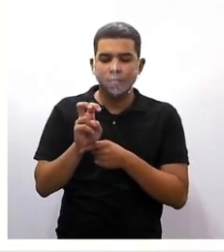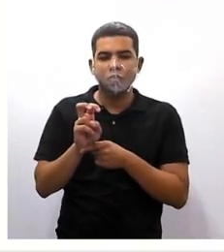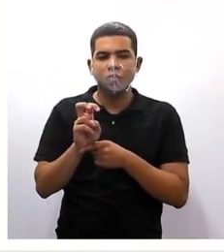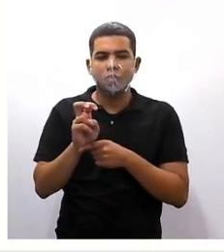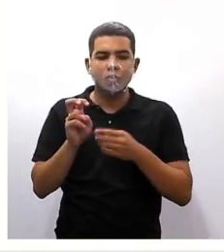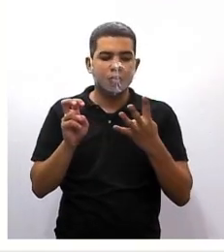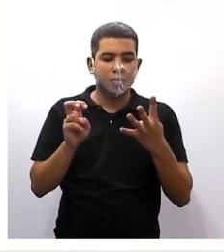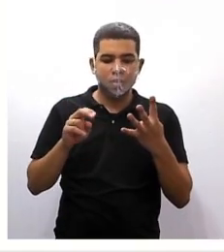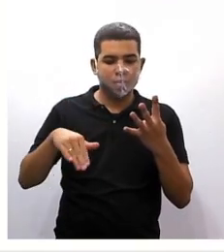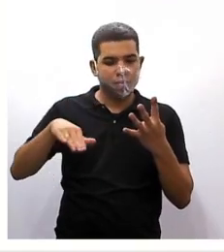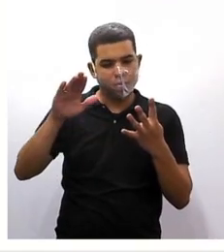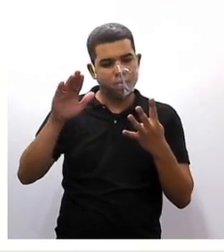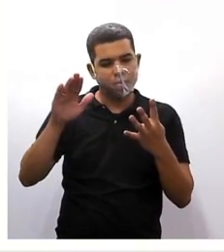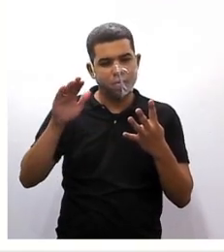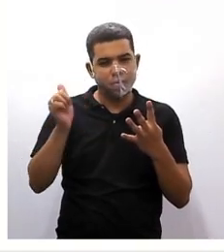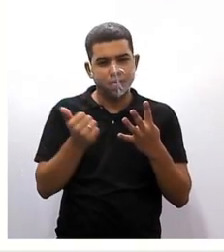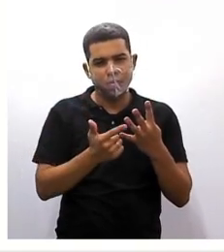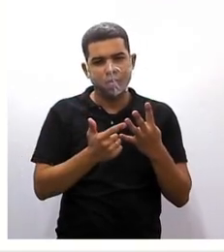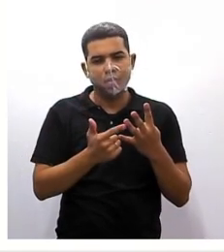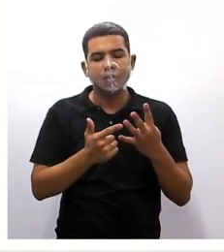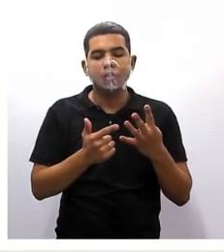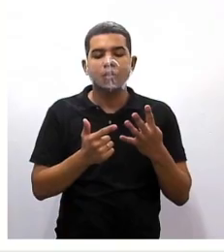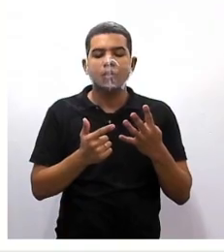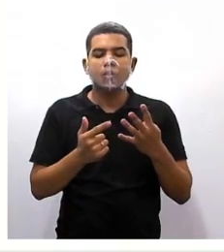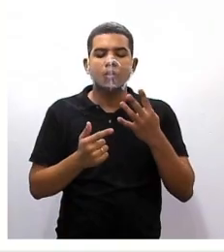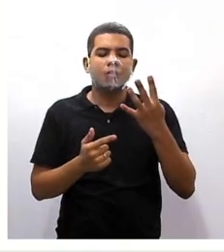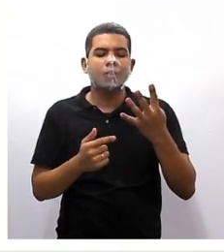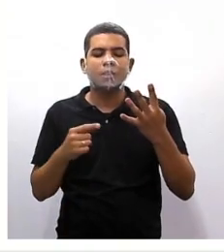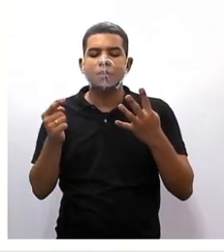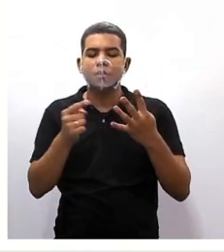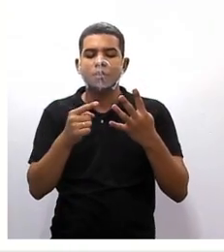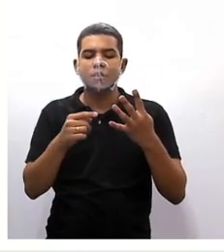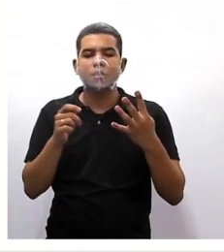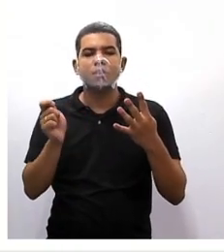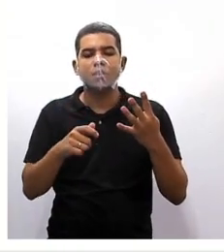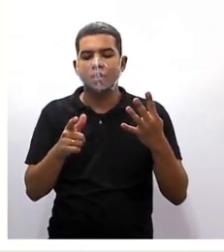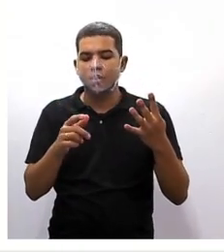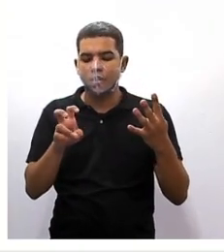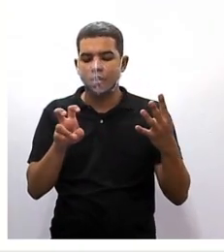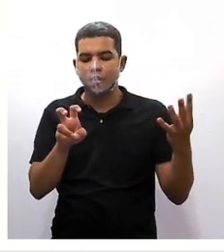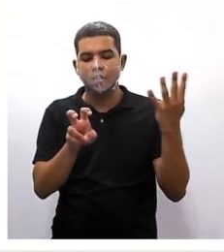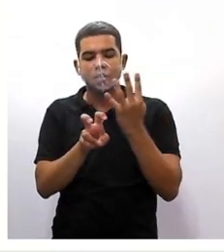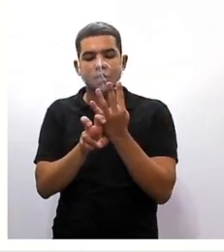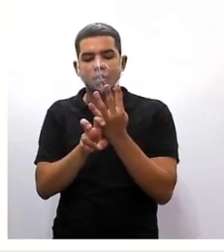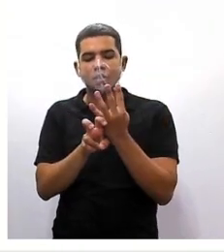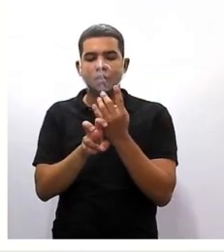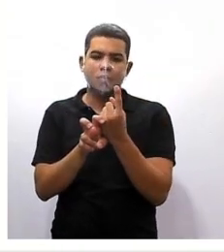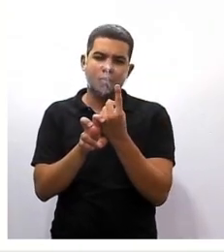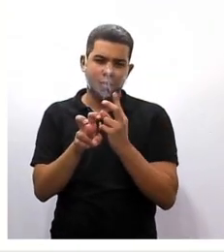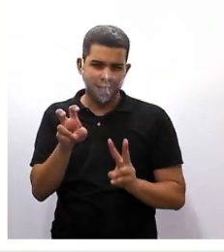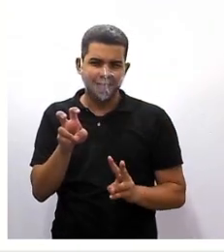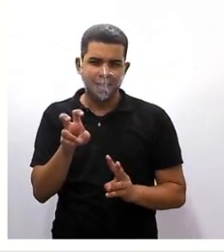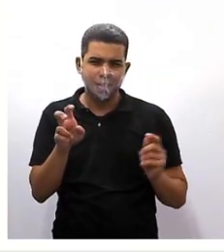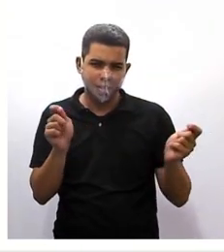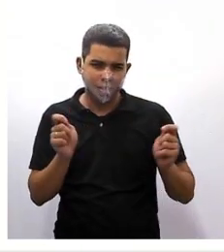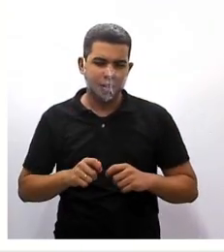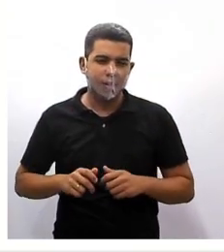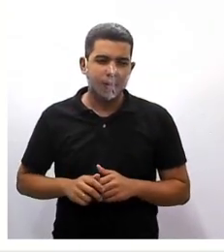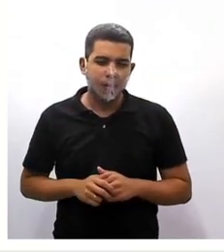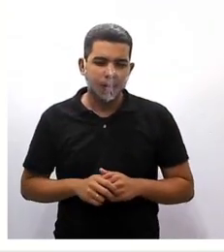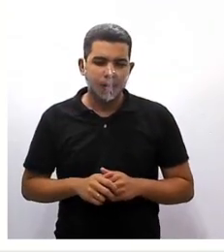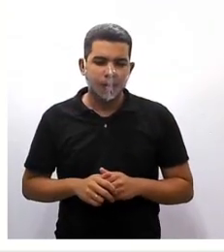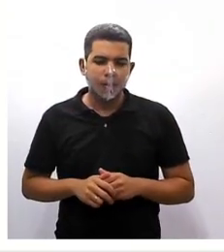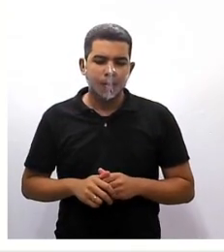Então, eu consigo dividir normal. Quantas vezes o 4 cabe no 5? Uma vez. Então, você coloca o 1